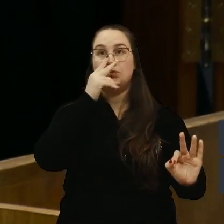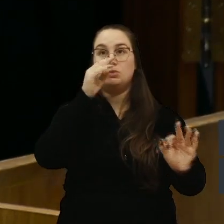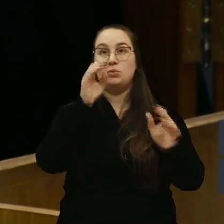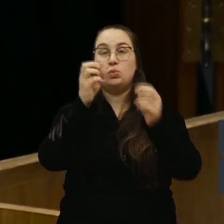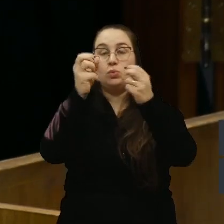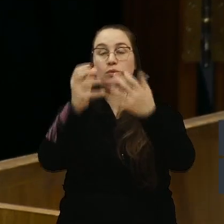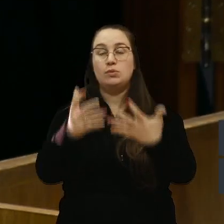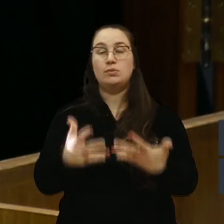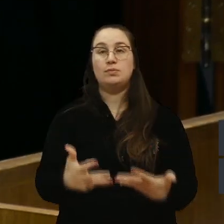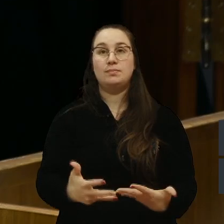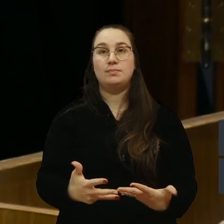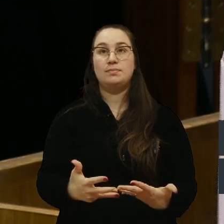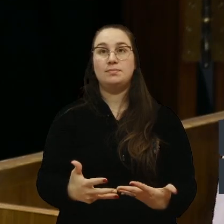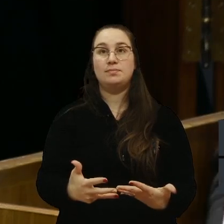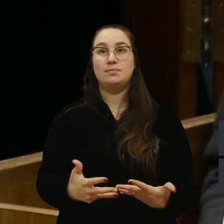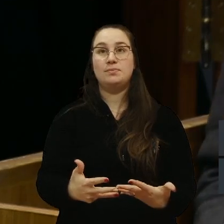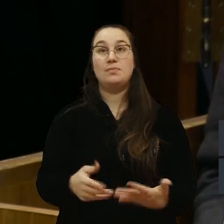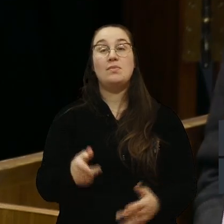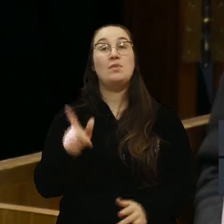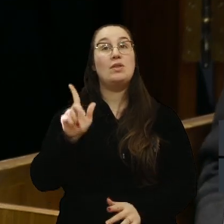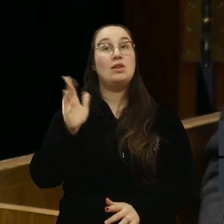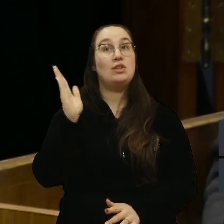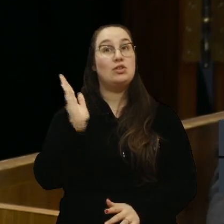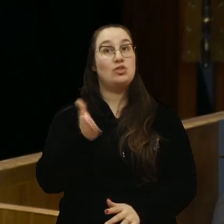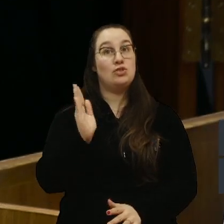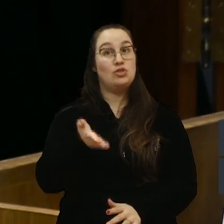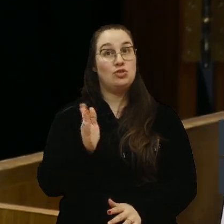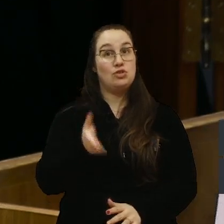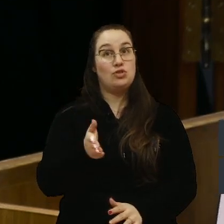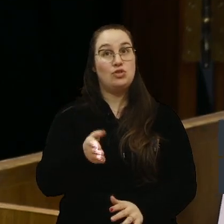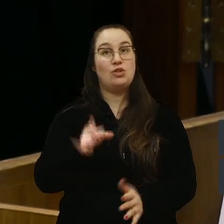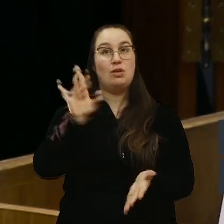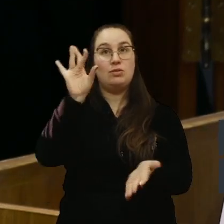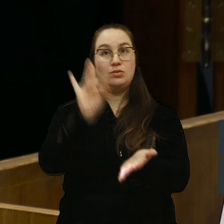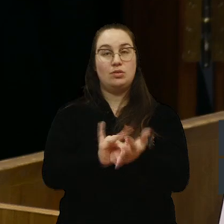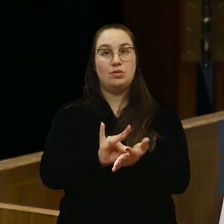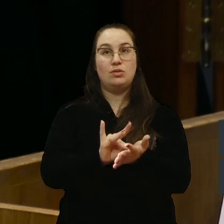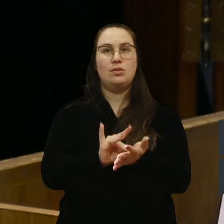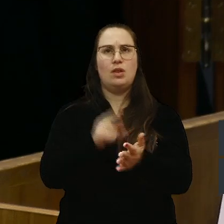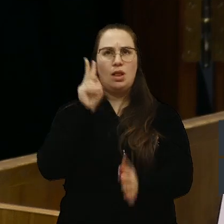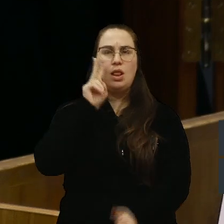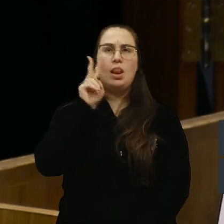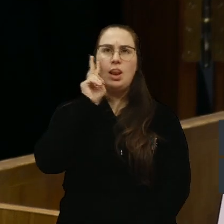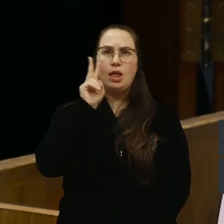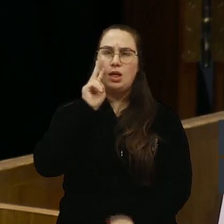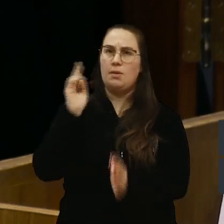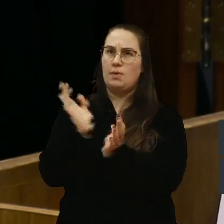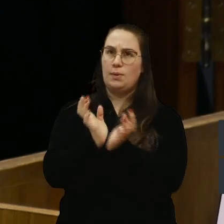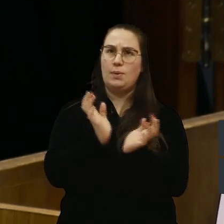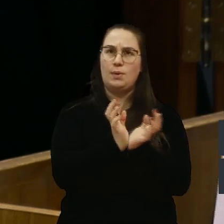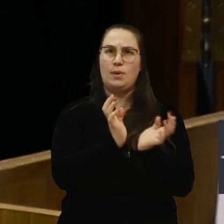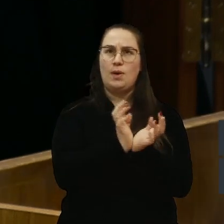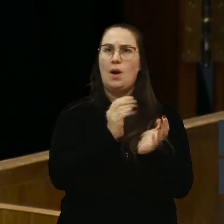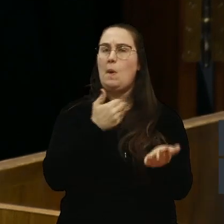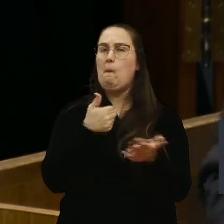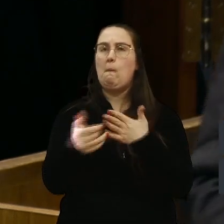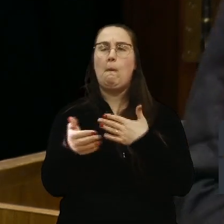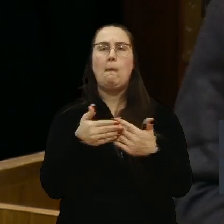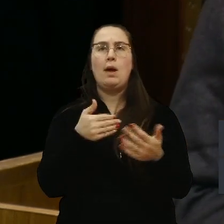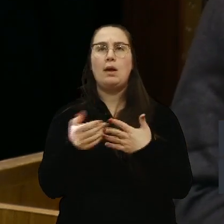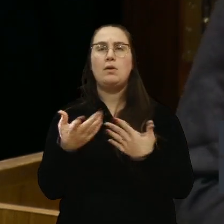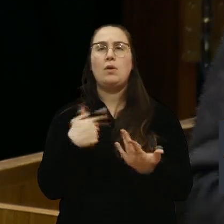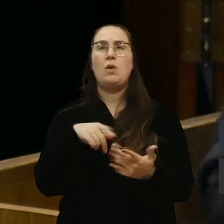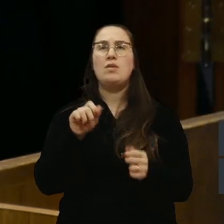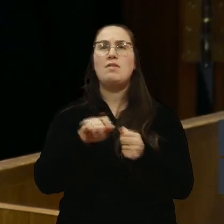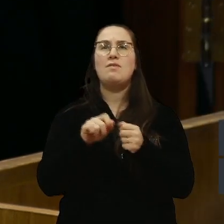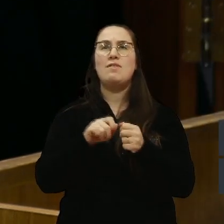definindo. Aos que já foram ordenadores de despesa, e vocês lembram disso, colegas, qualquer coisa que nós